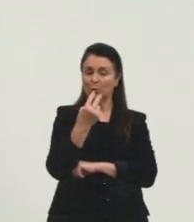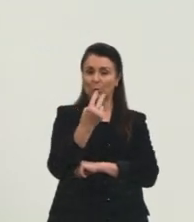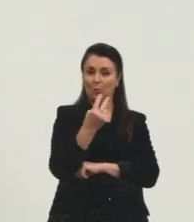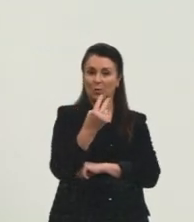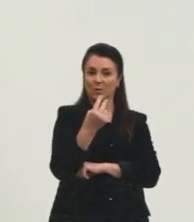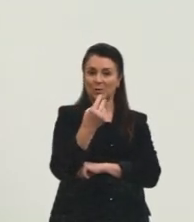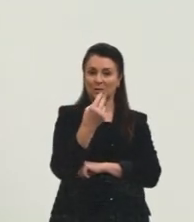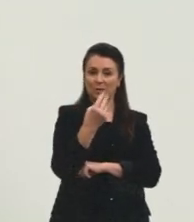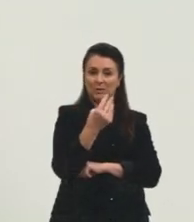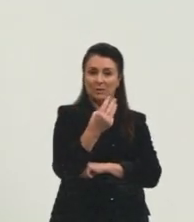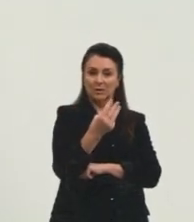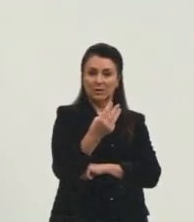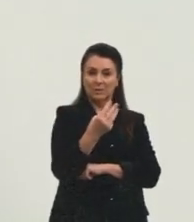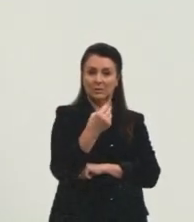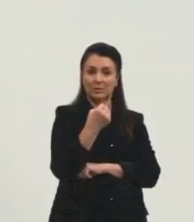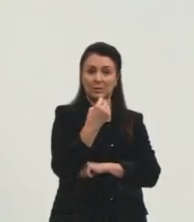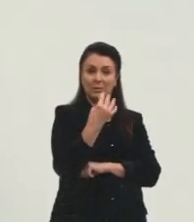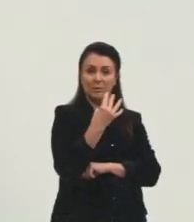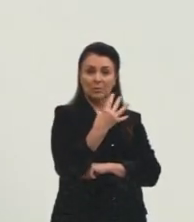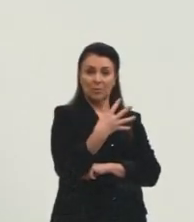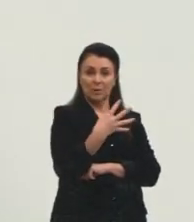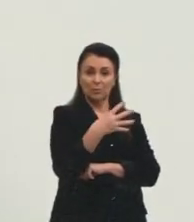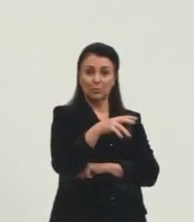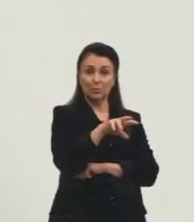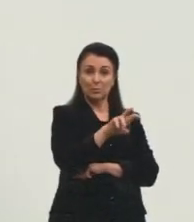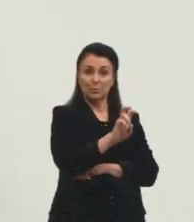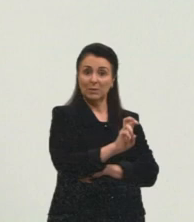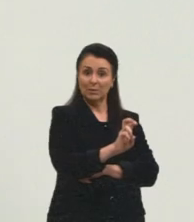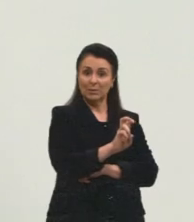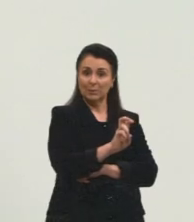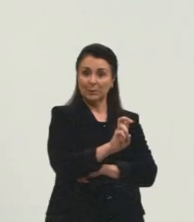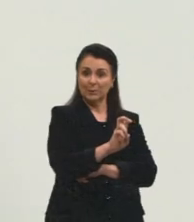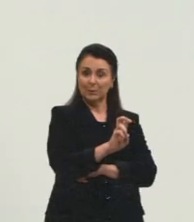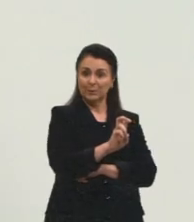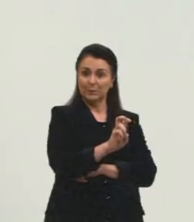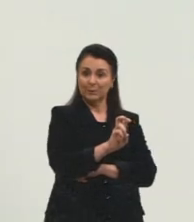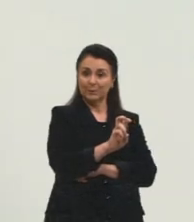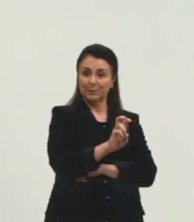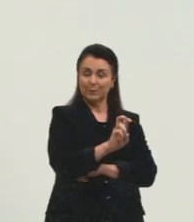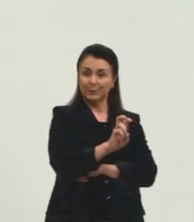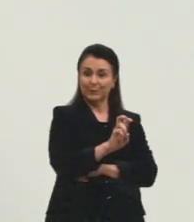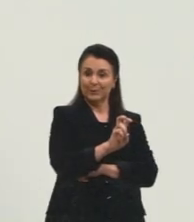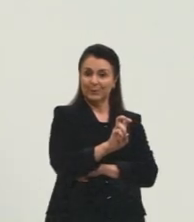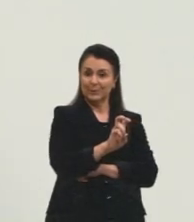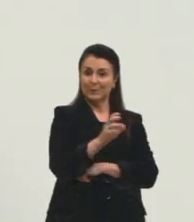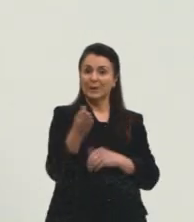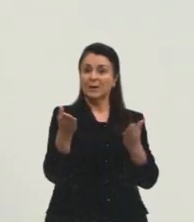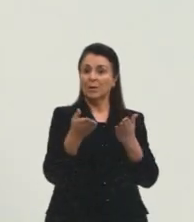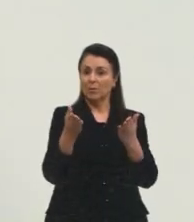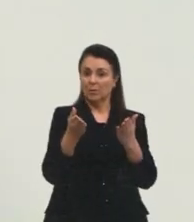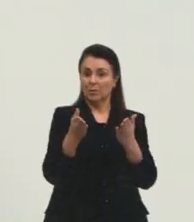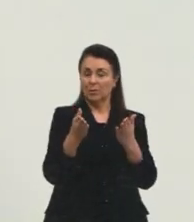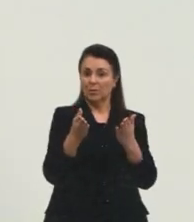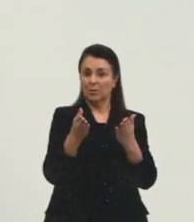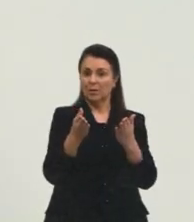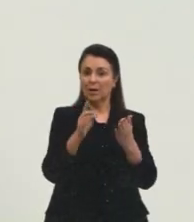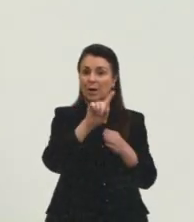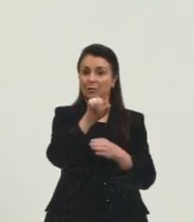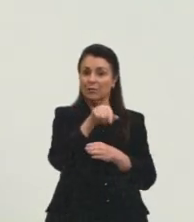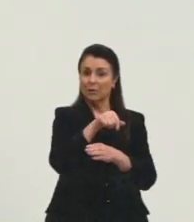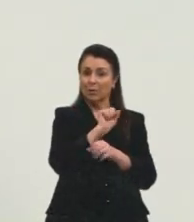três quatro cinco tá se a, parou aqui